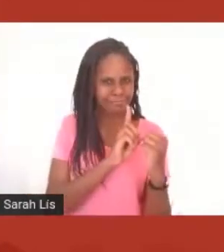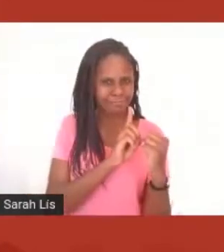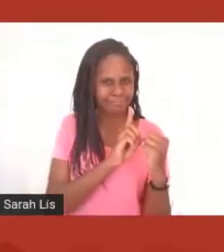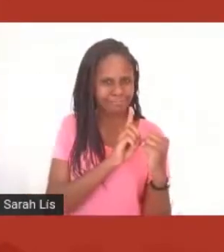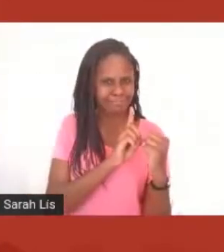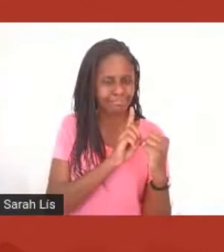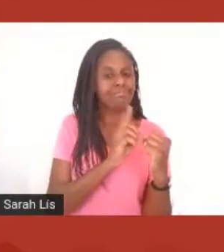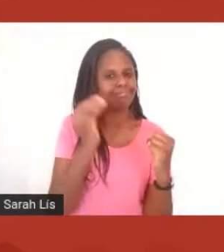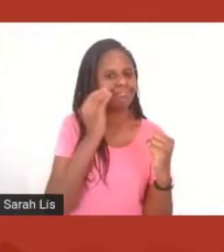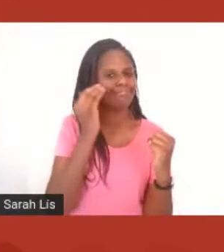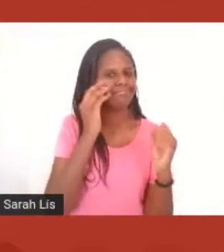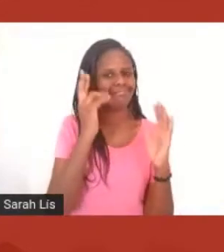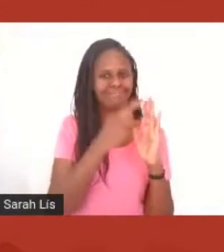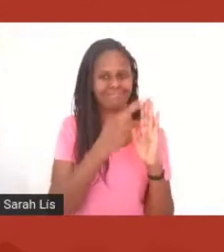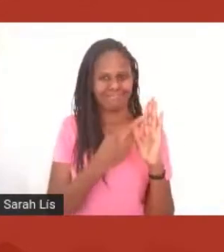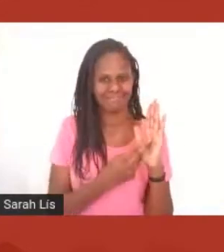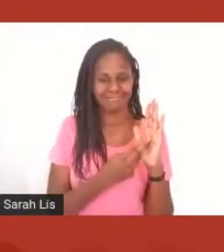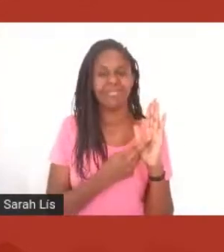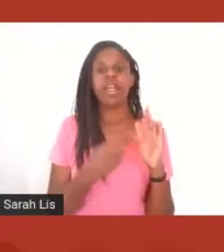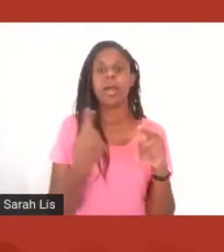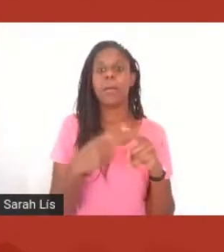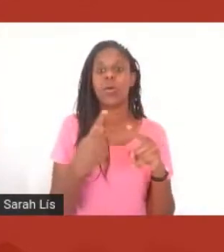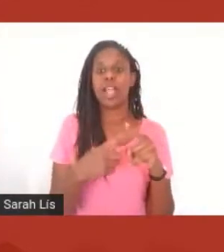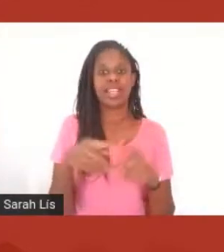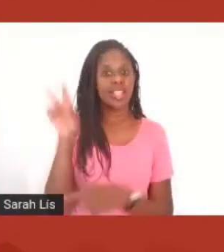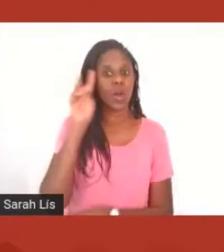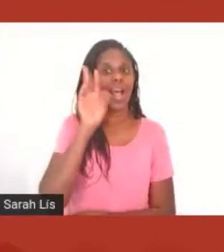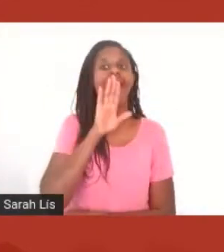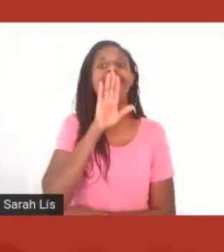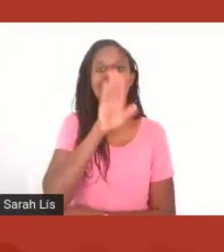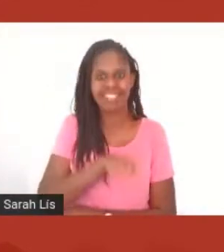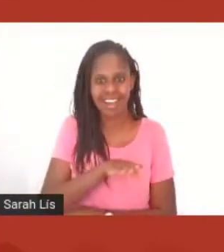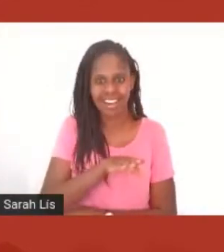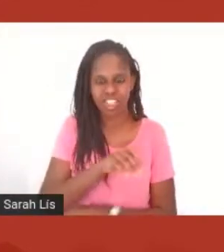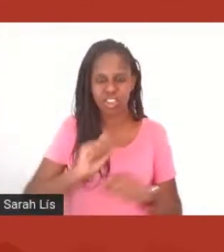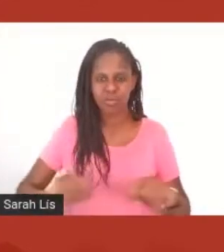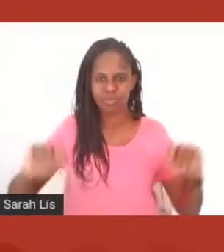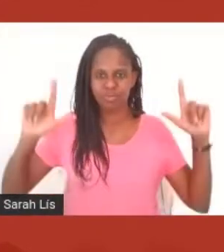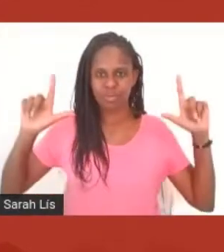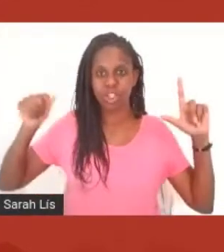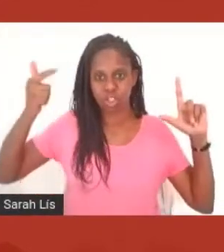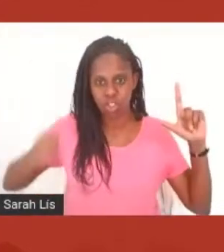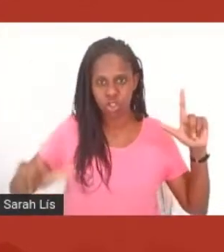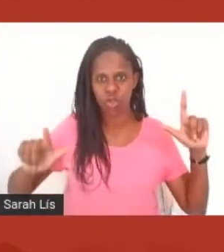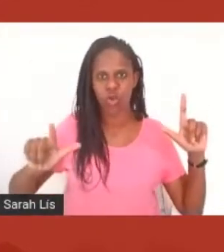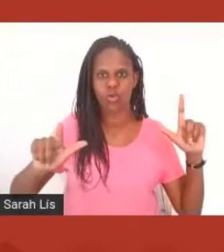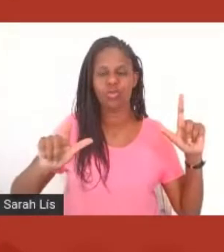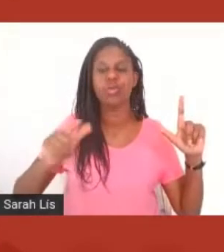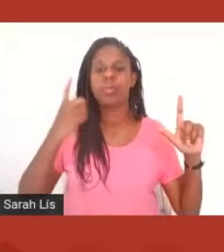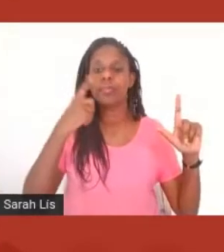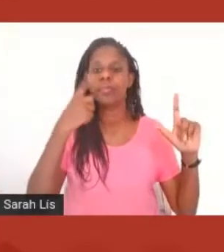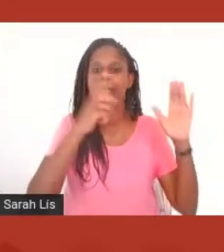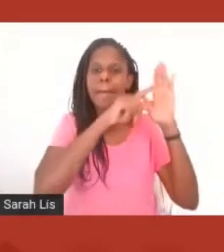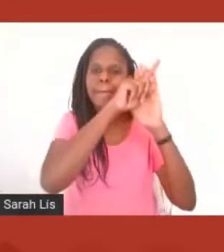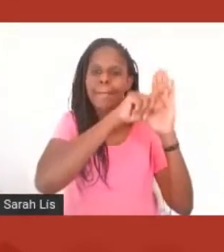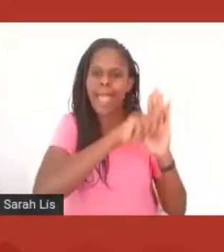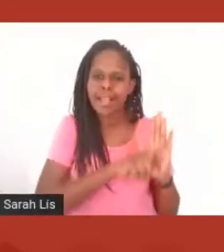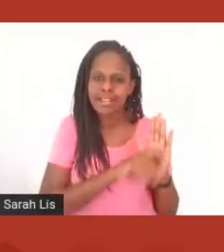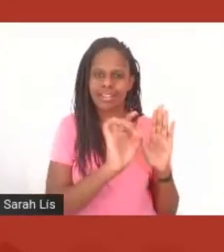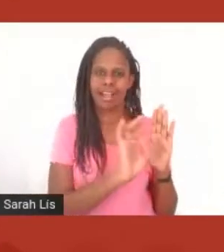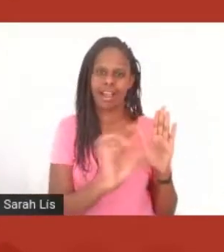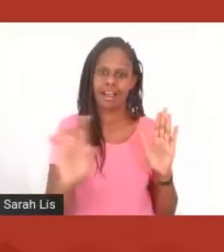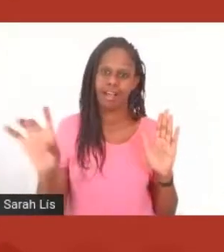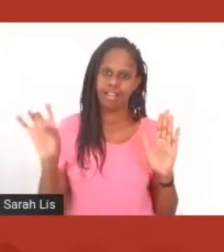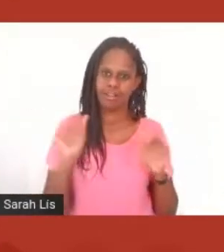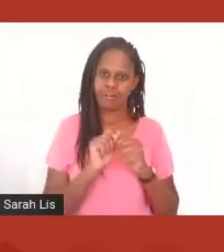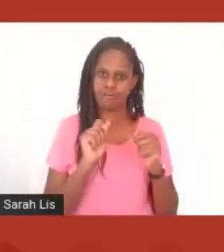tentar responder, para que depois a gente volte na segunda tarde com essa pesquisa que cada um fez baseado por essas questões. Então,